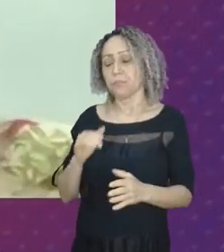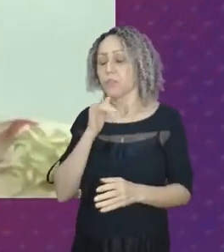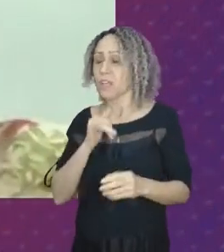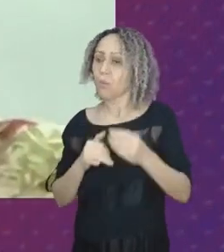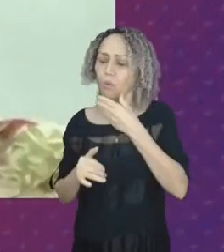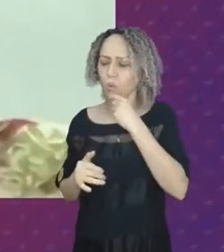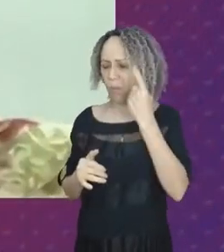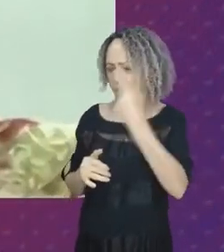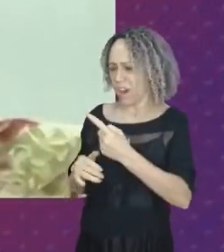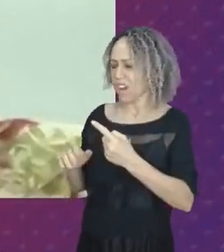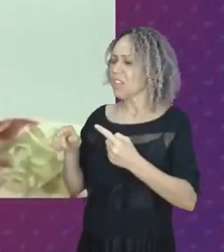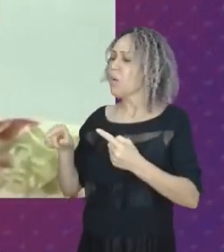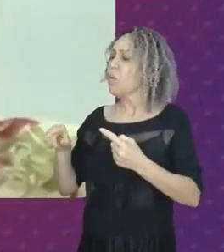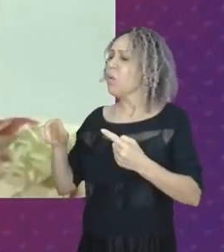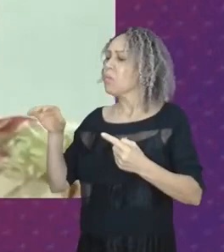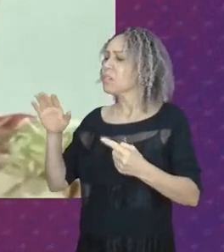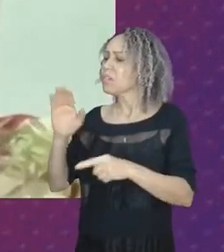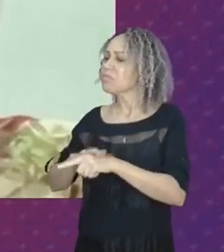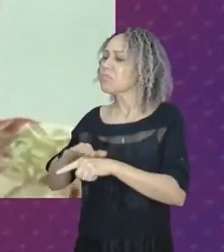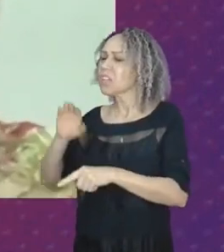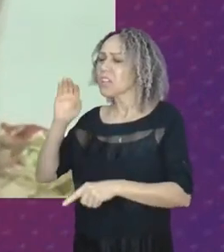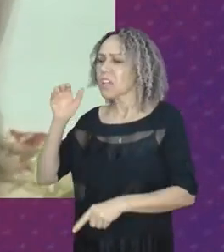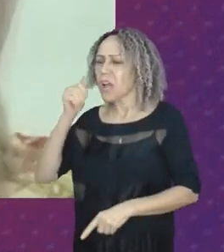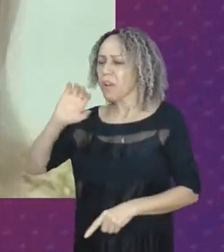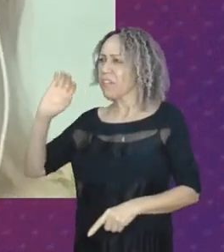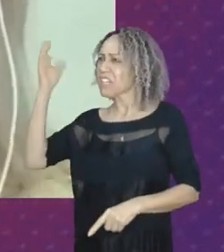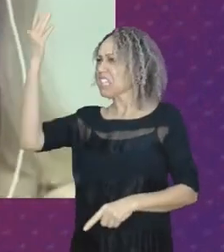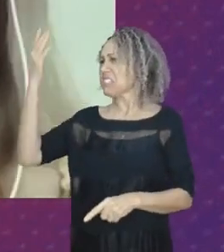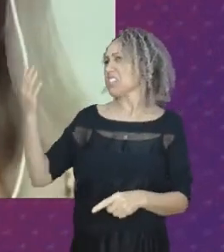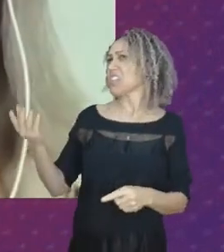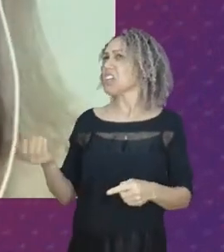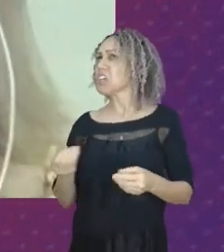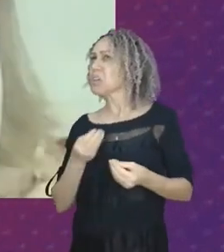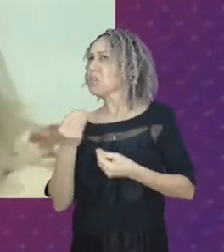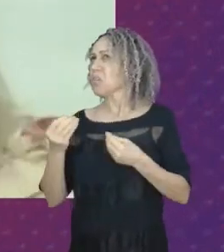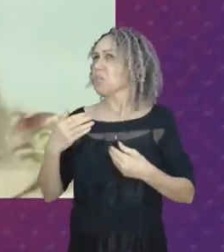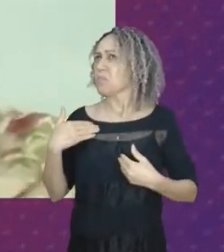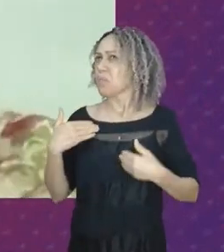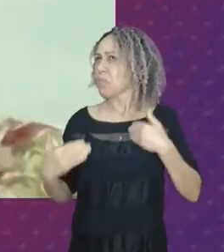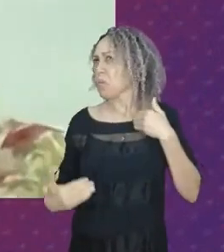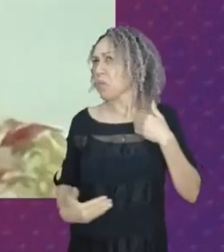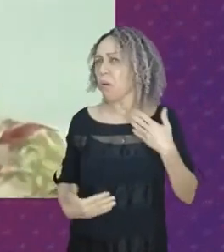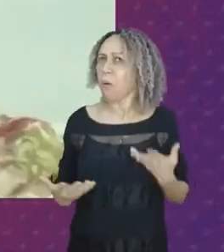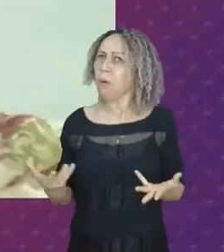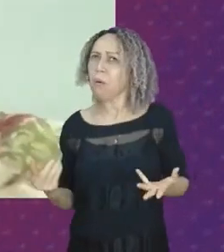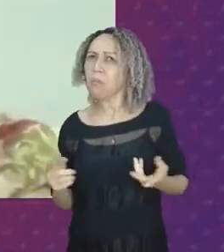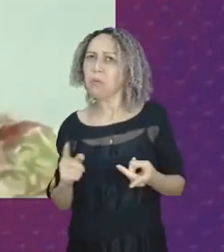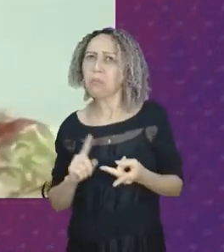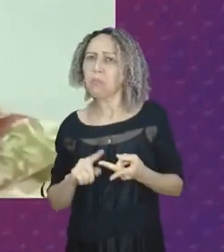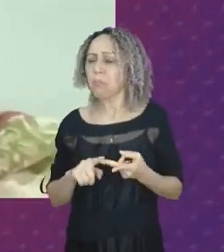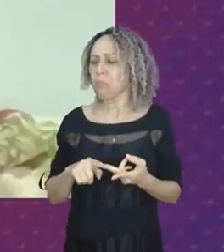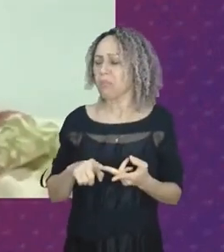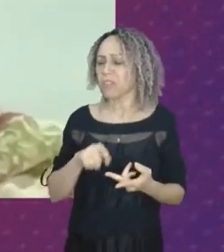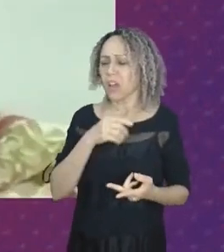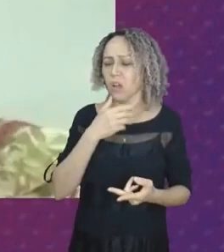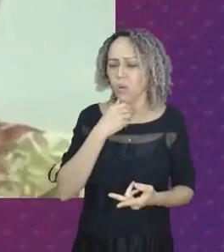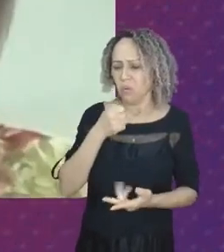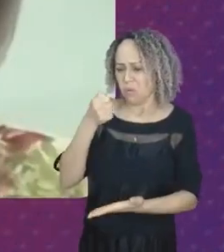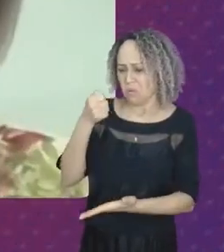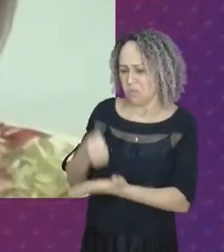a autonomia sobre o próprio corpo, do que a mulher deseja, e se cobra da mulher